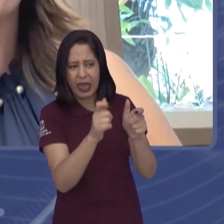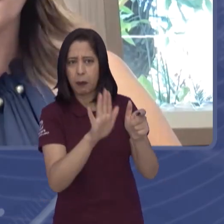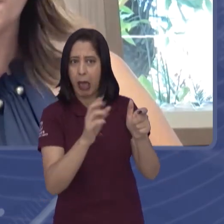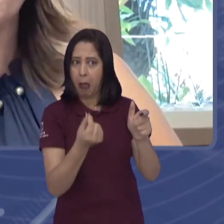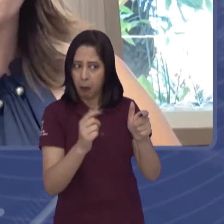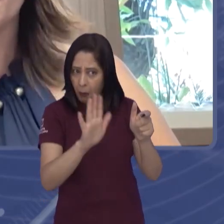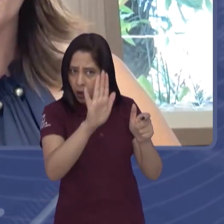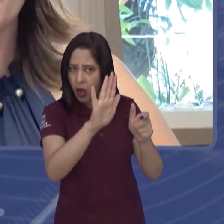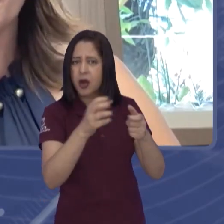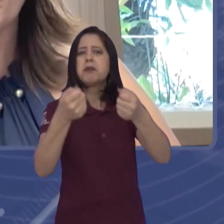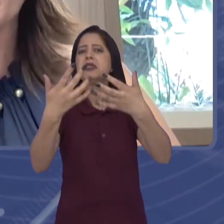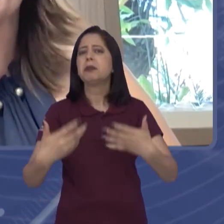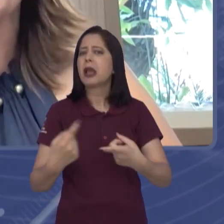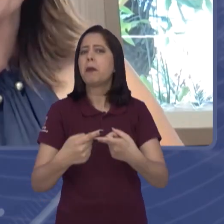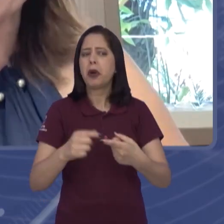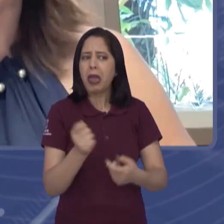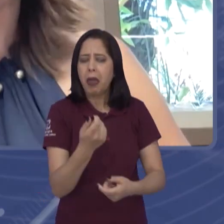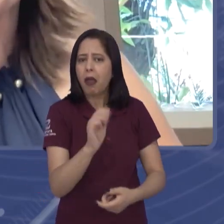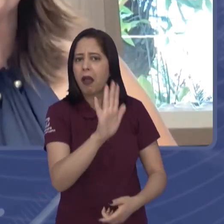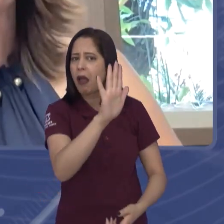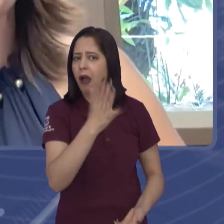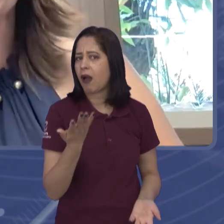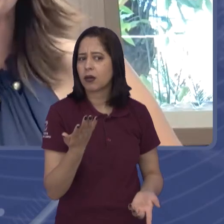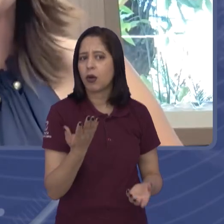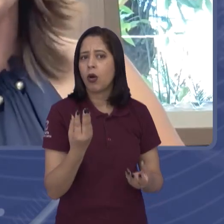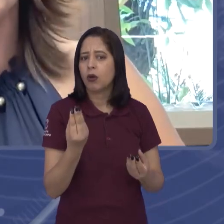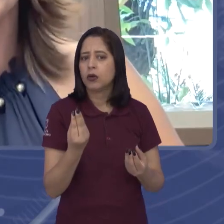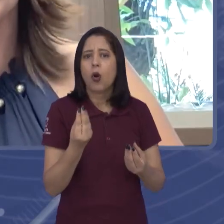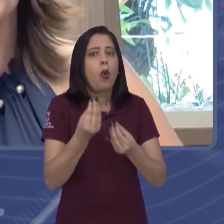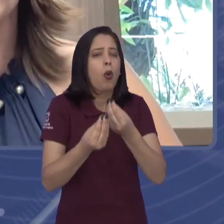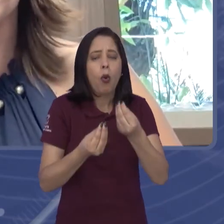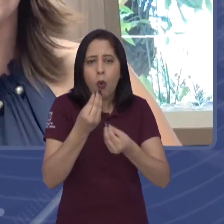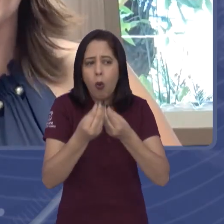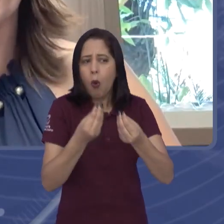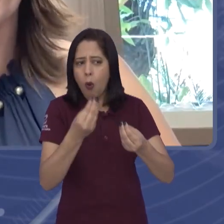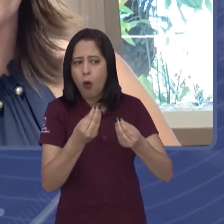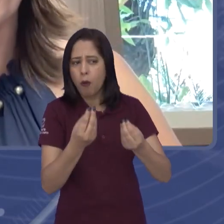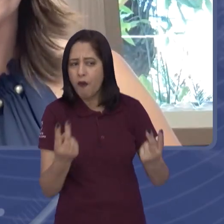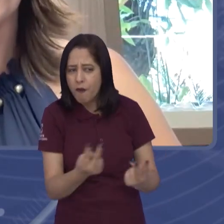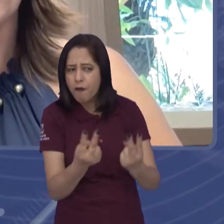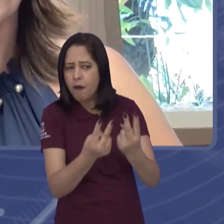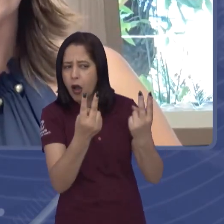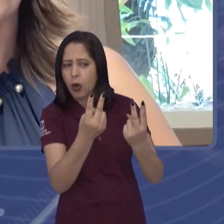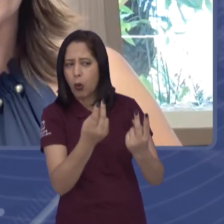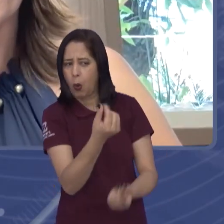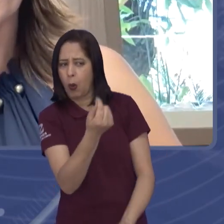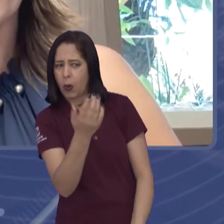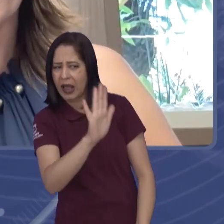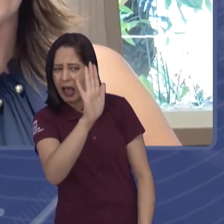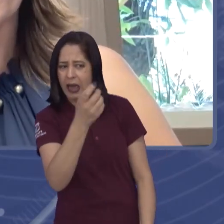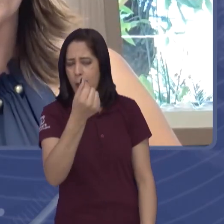alto. Explica pra gente como que funciona toda essa questão, né? Essa especulação imobiliária, como que é feito